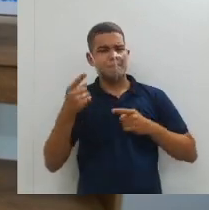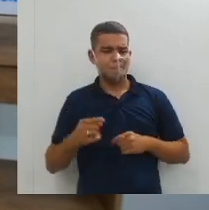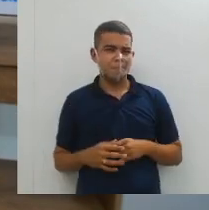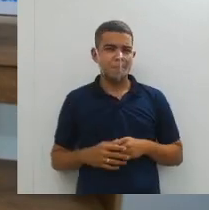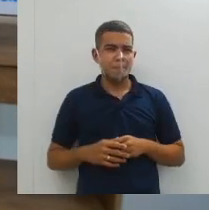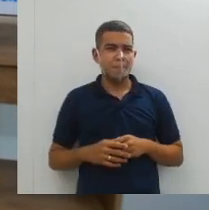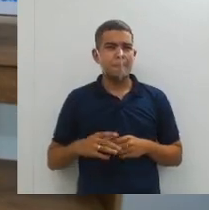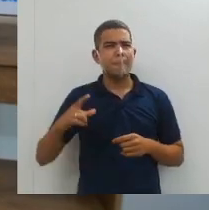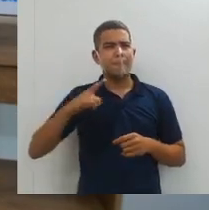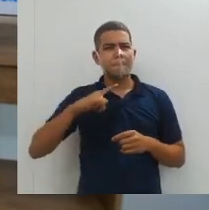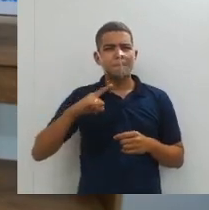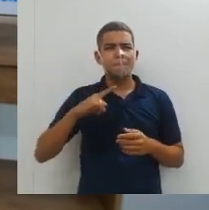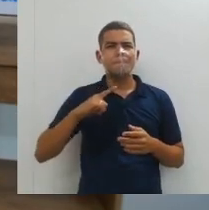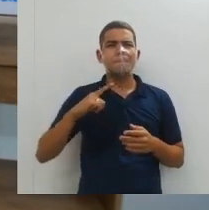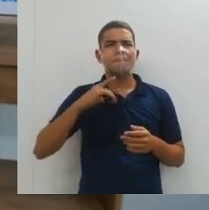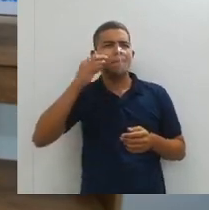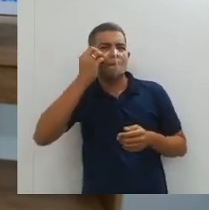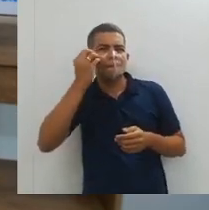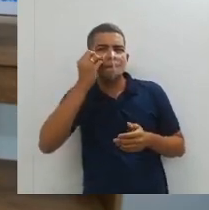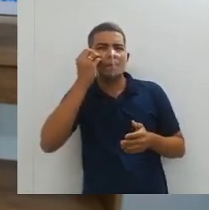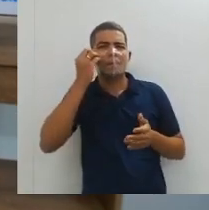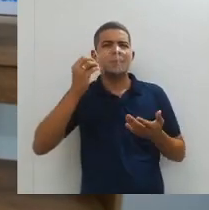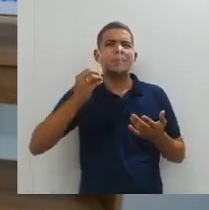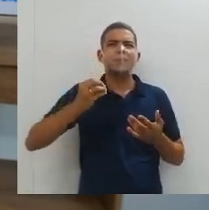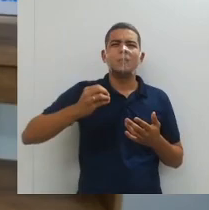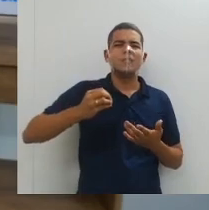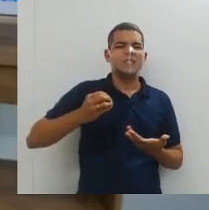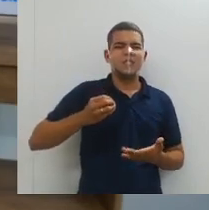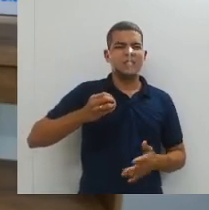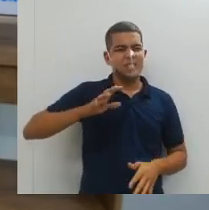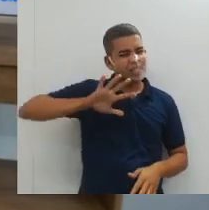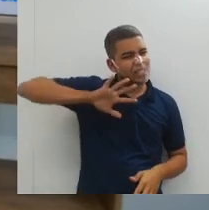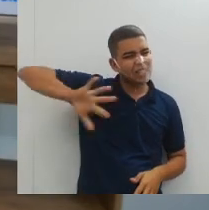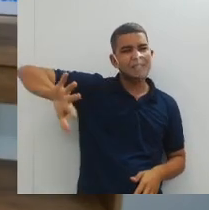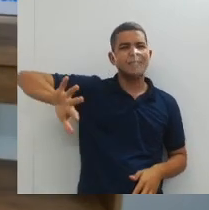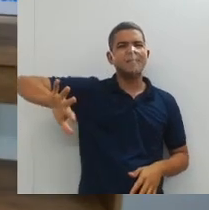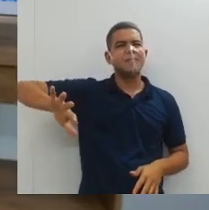falar. Simuladores, volúveis, ingratos,